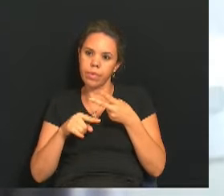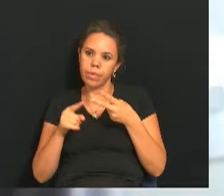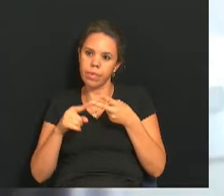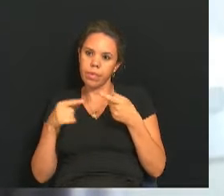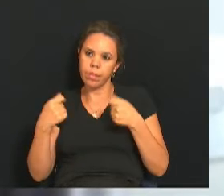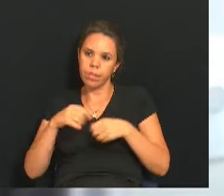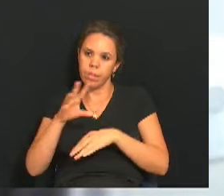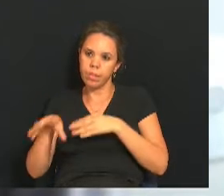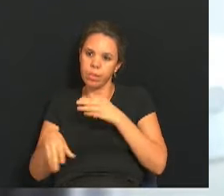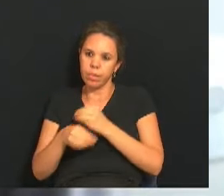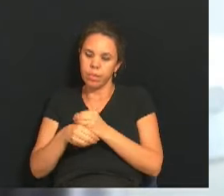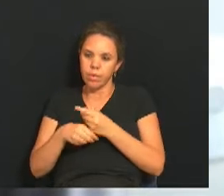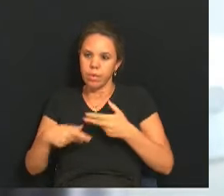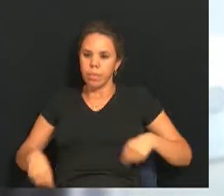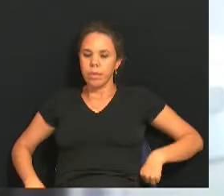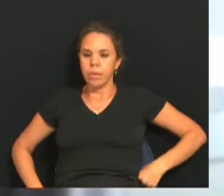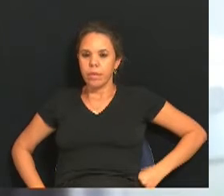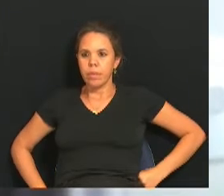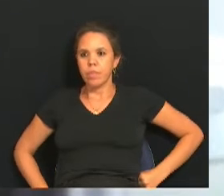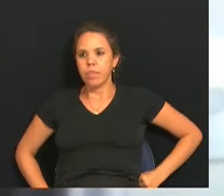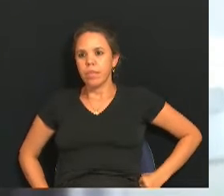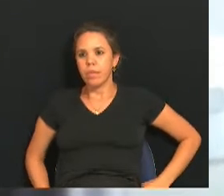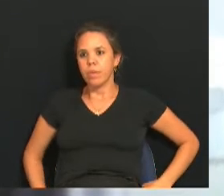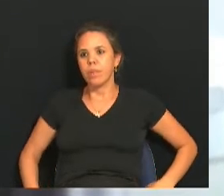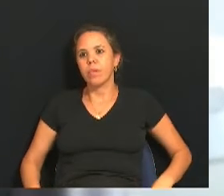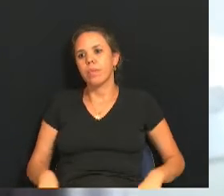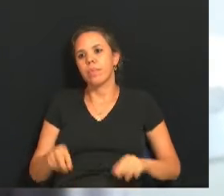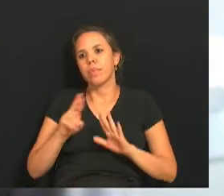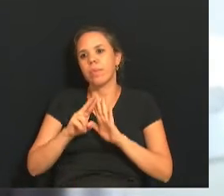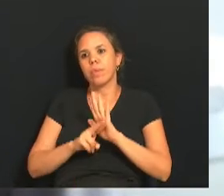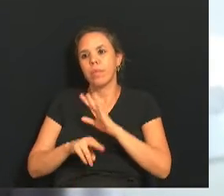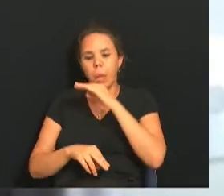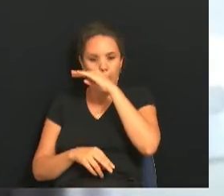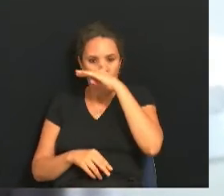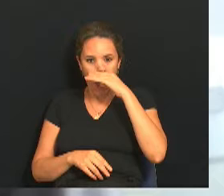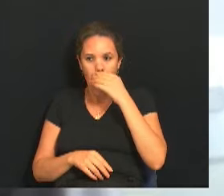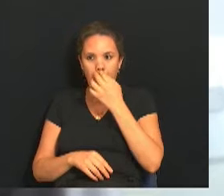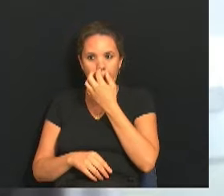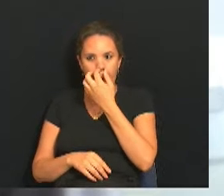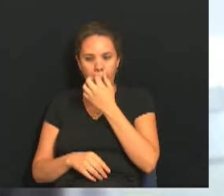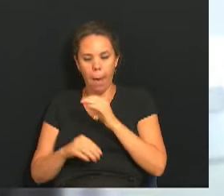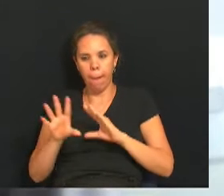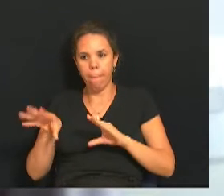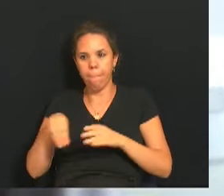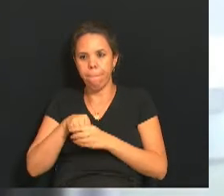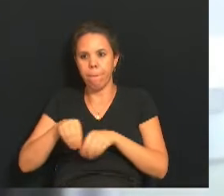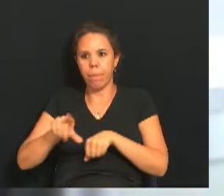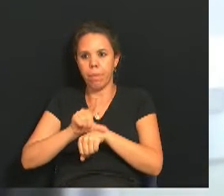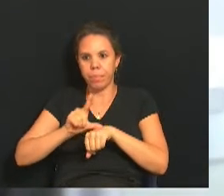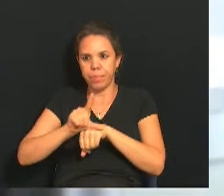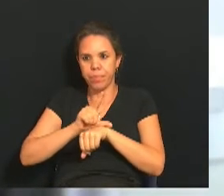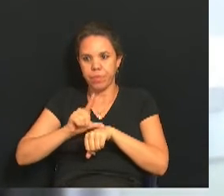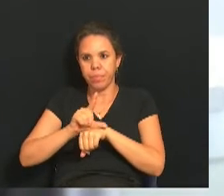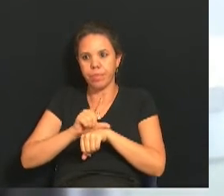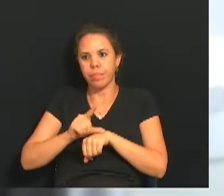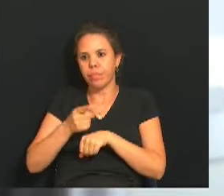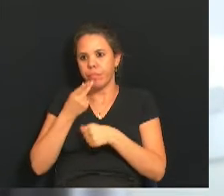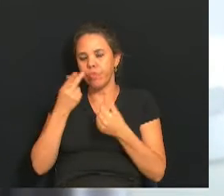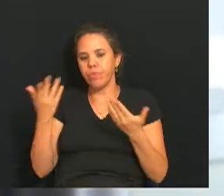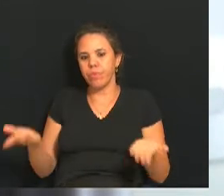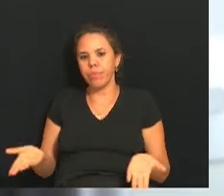atualizar algumas dessas normativas, dessas legislações, se é que podemos dizer assim.